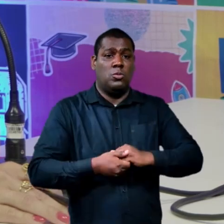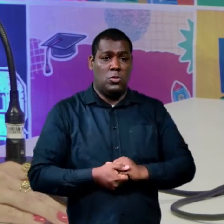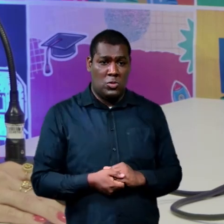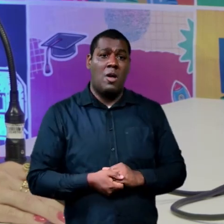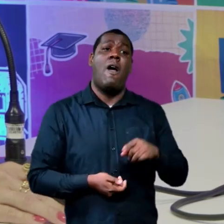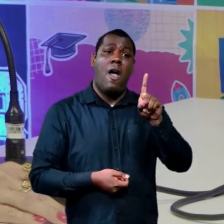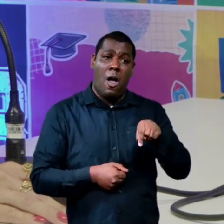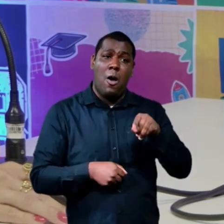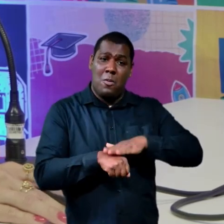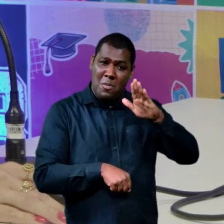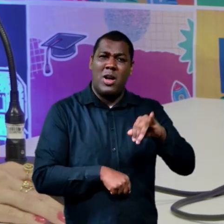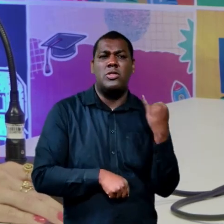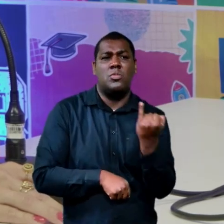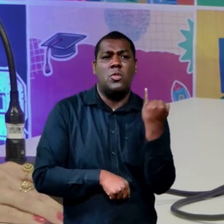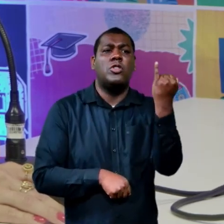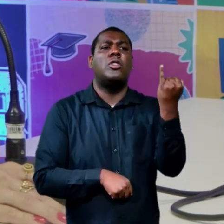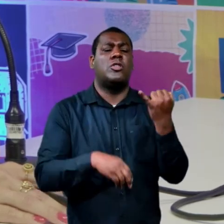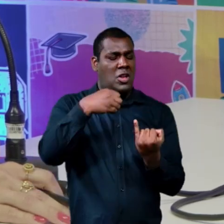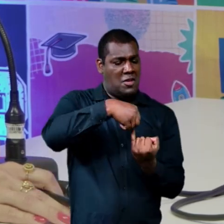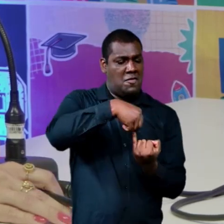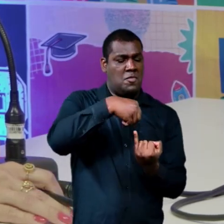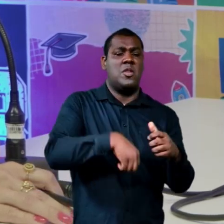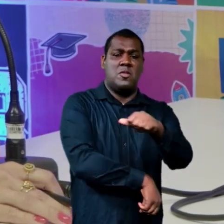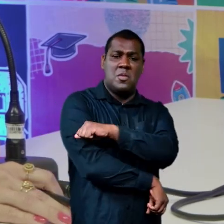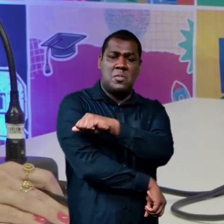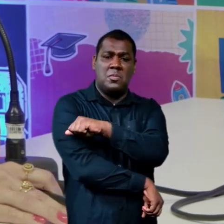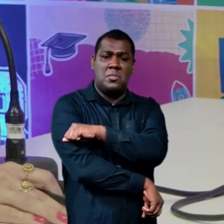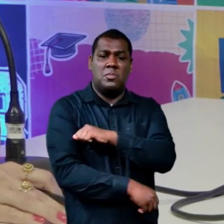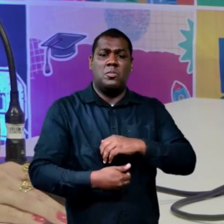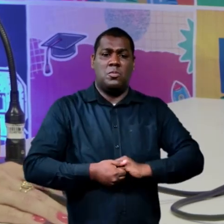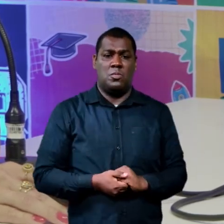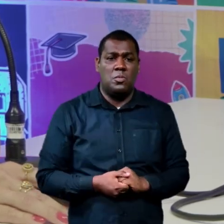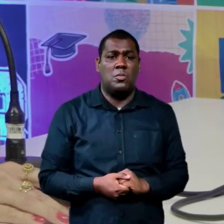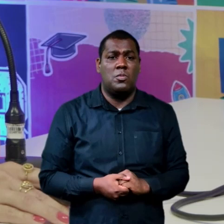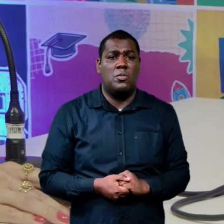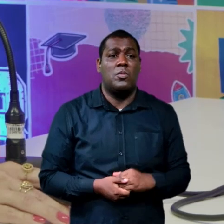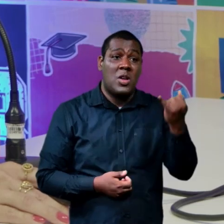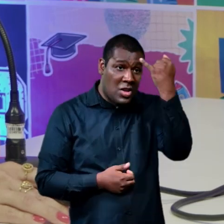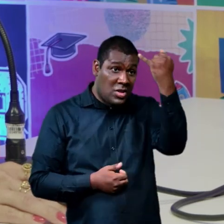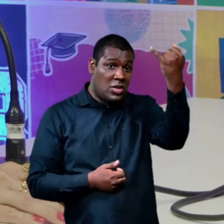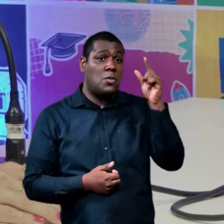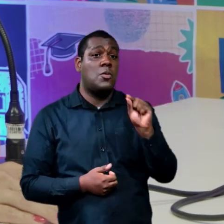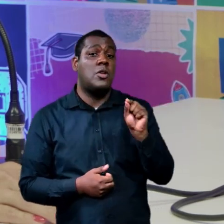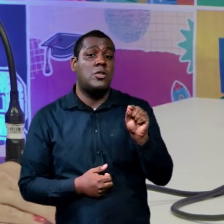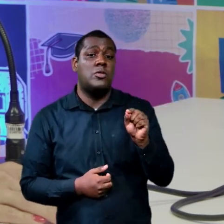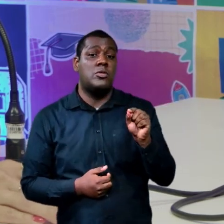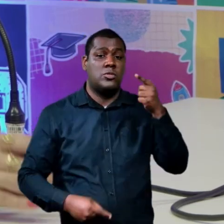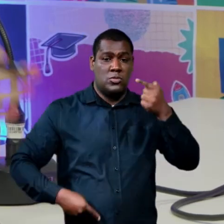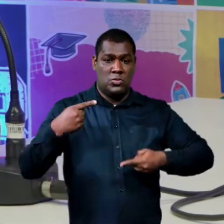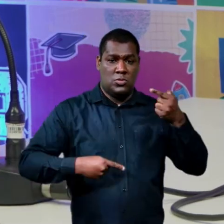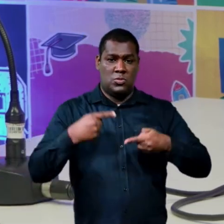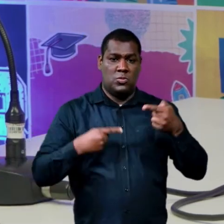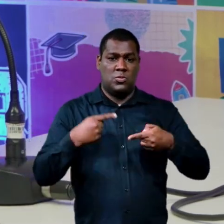precioso do IFB. Então, falaremos sobre essa temática, e aí a ideia é que a gente discuta com vocês aqui